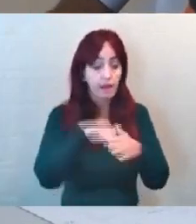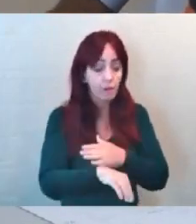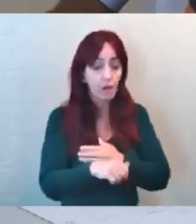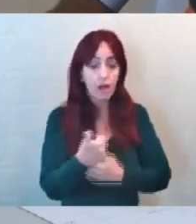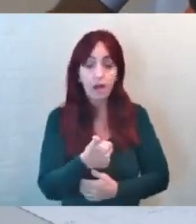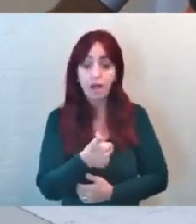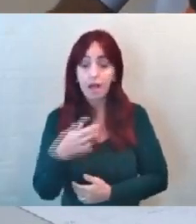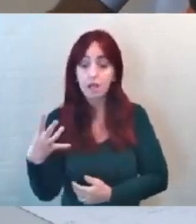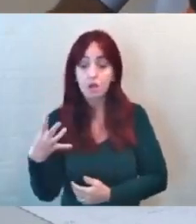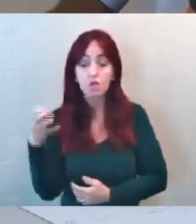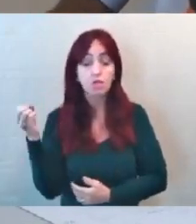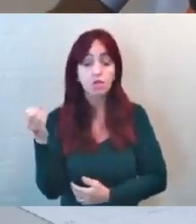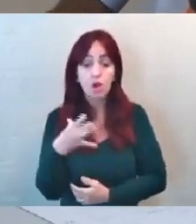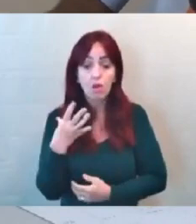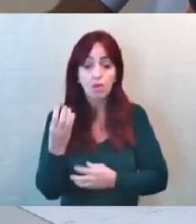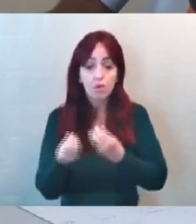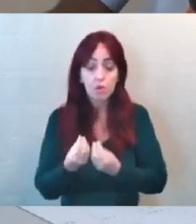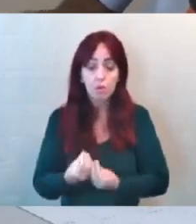veículos novos.